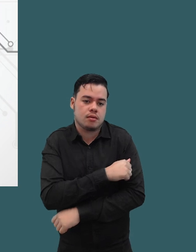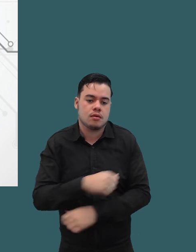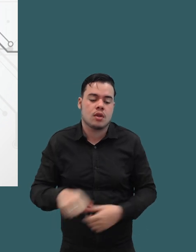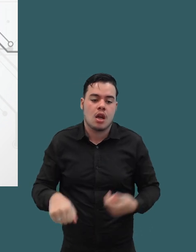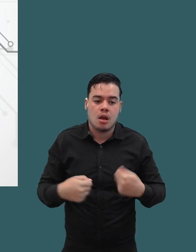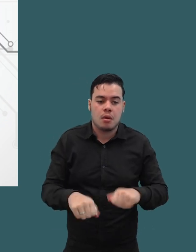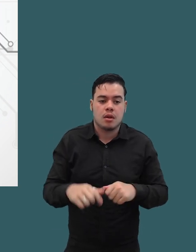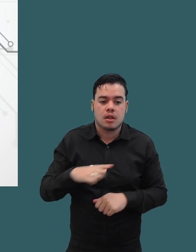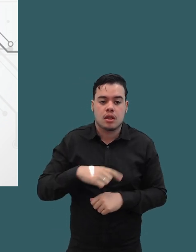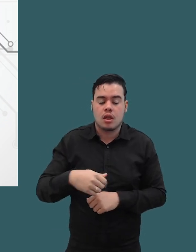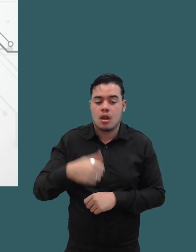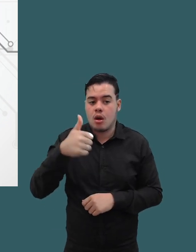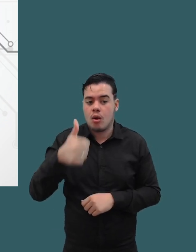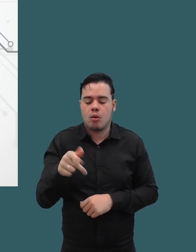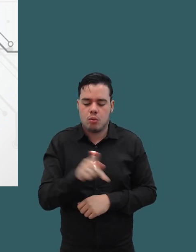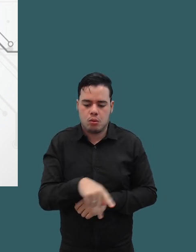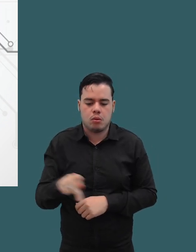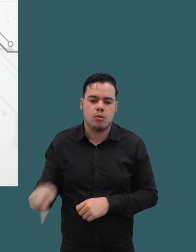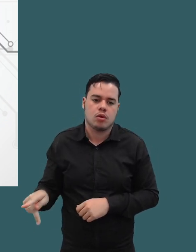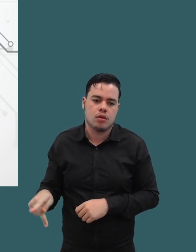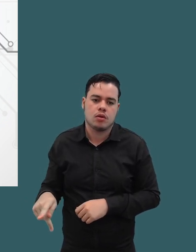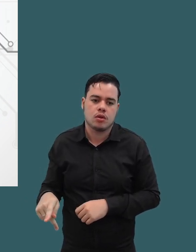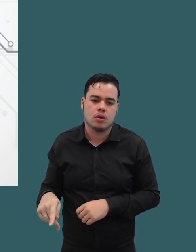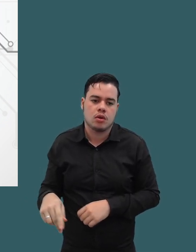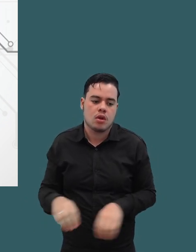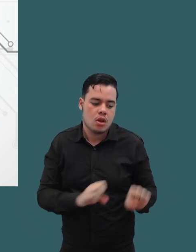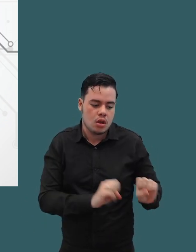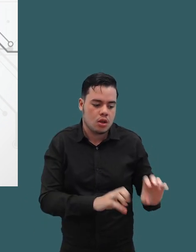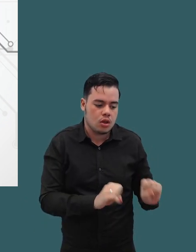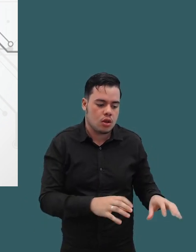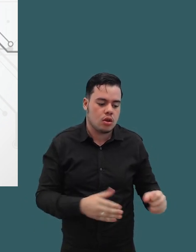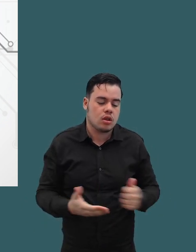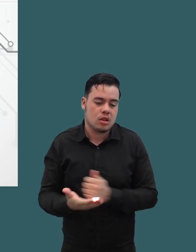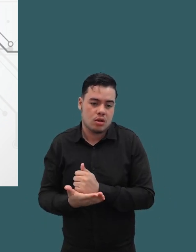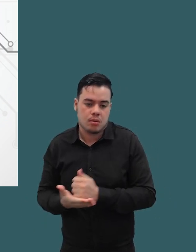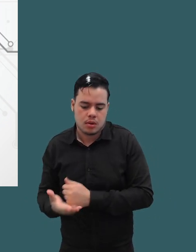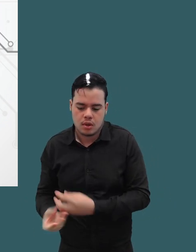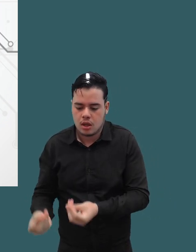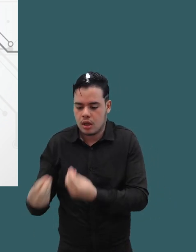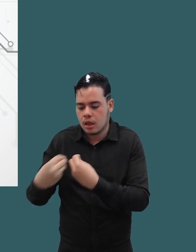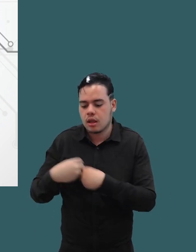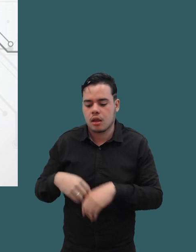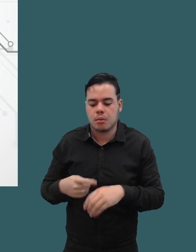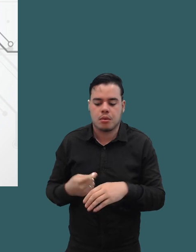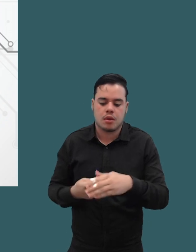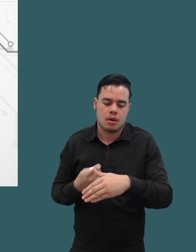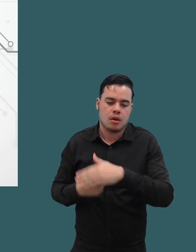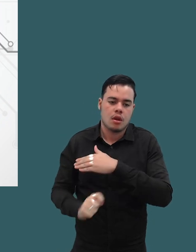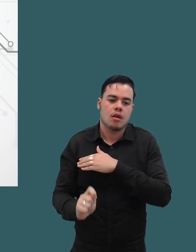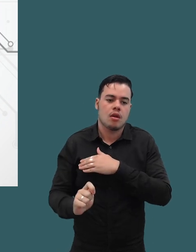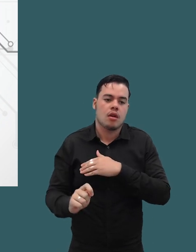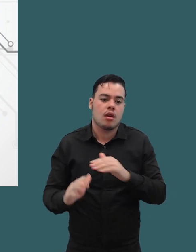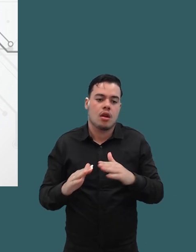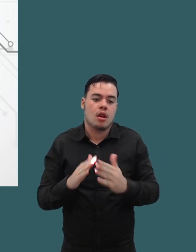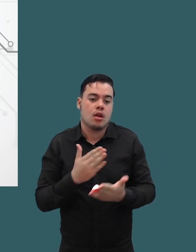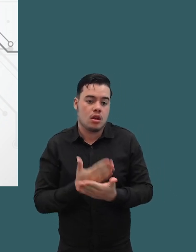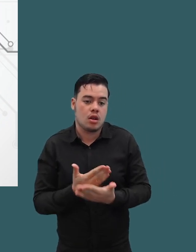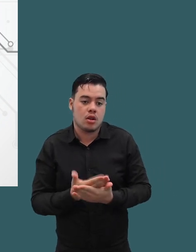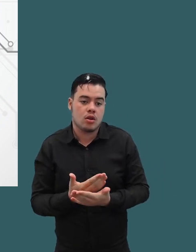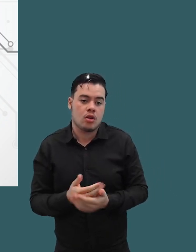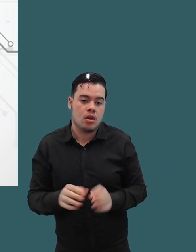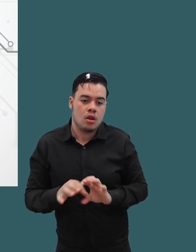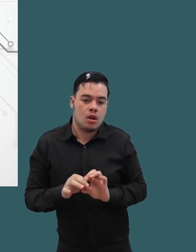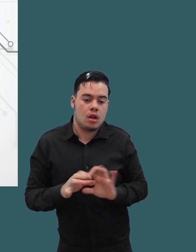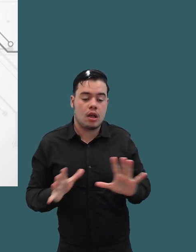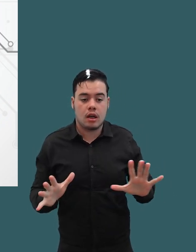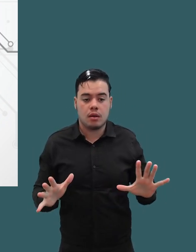tivesse pelo menos um professor de educação básica recebendo essa bolsa e que a escola liberasse ali uma